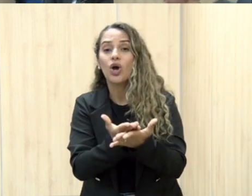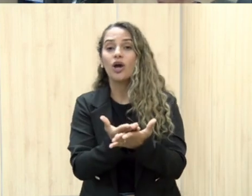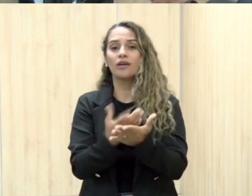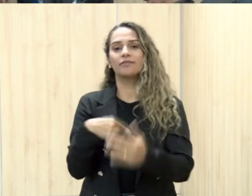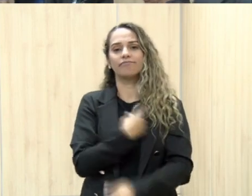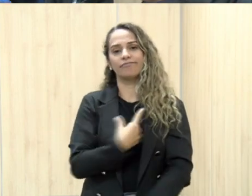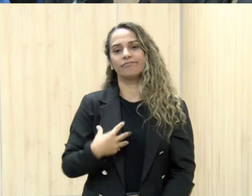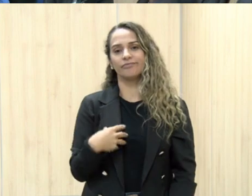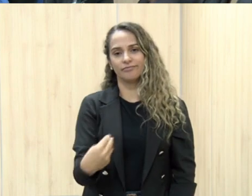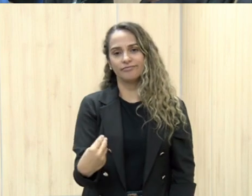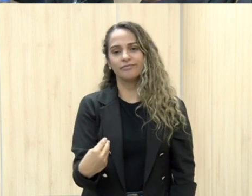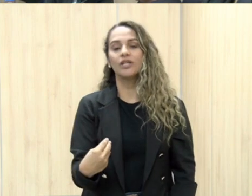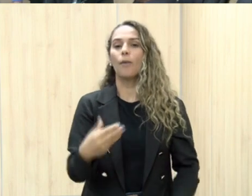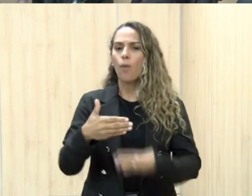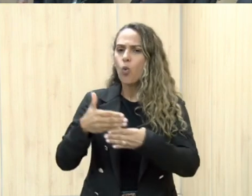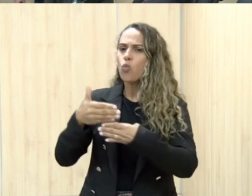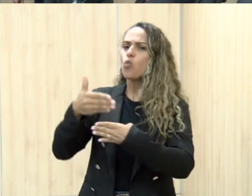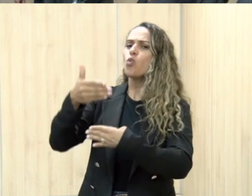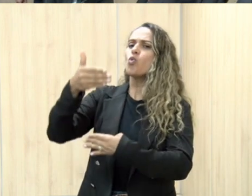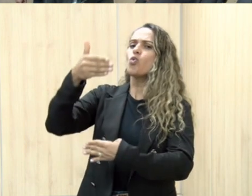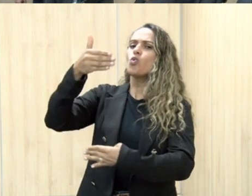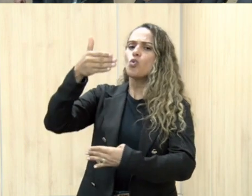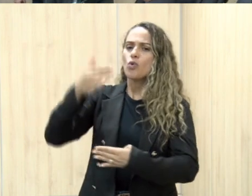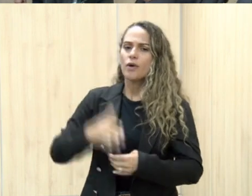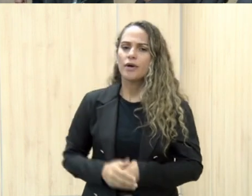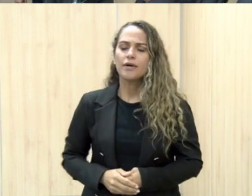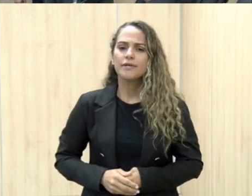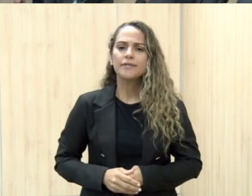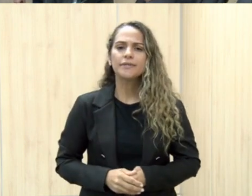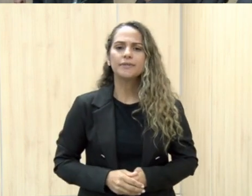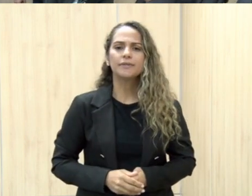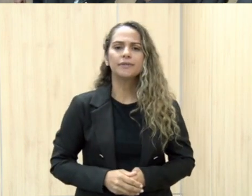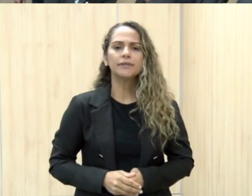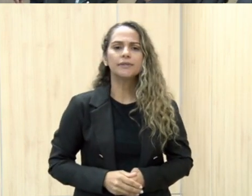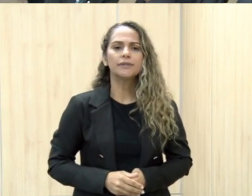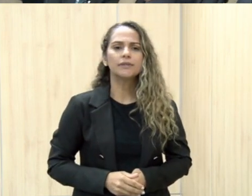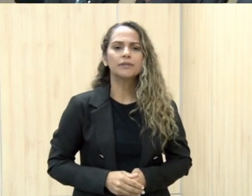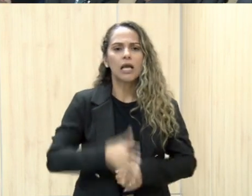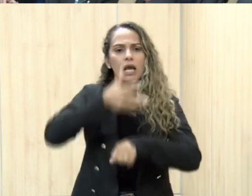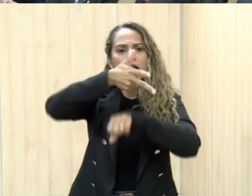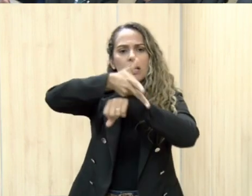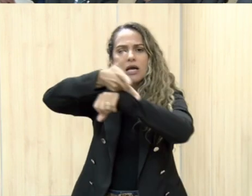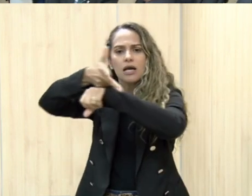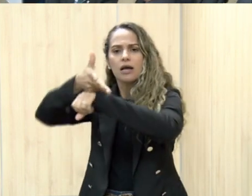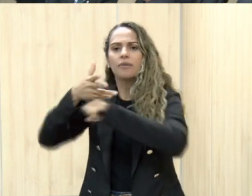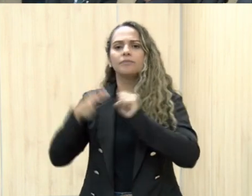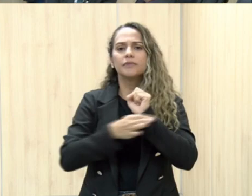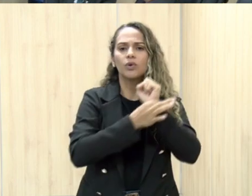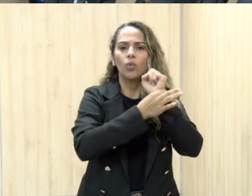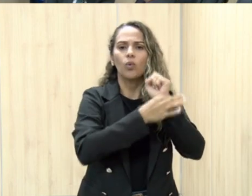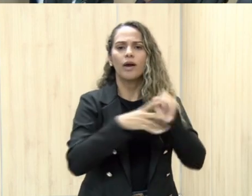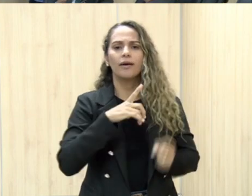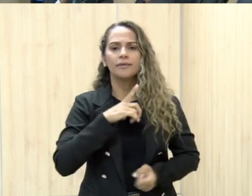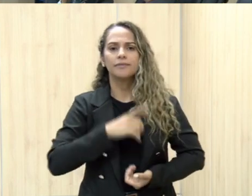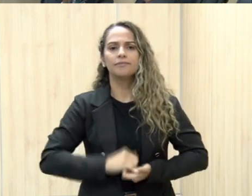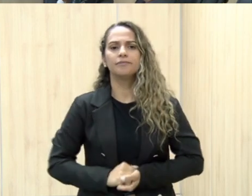como muros né De certa altura câmeras de segurança